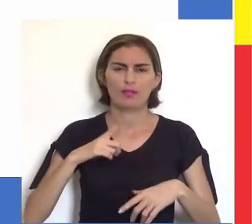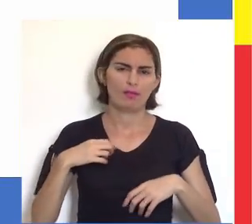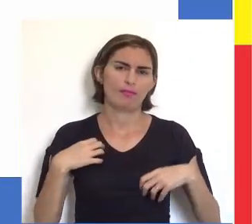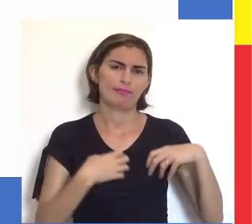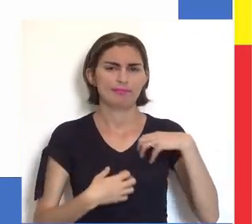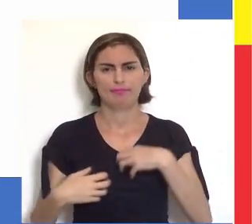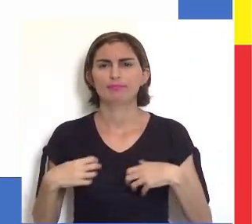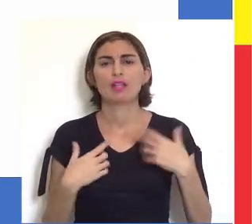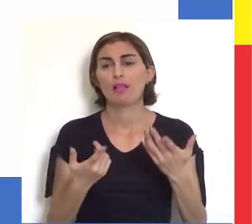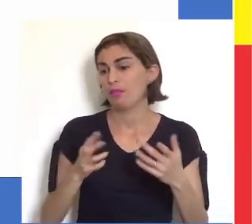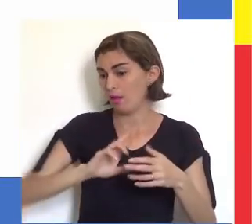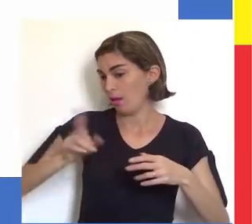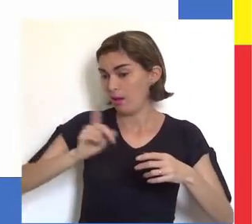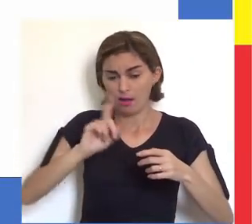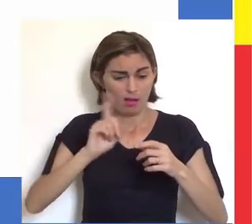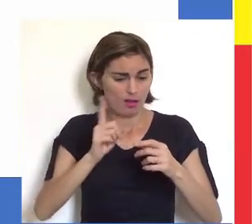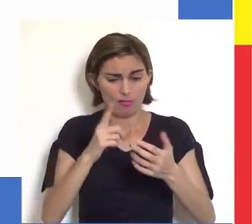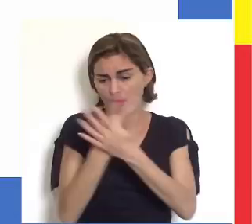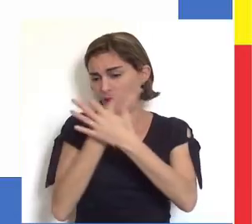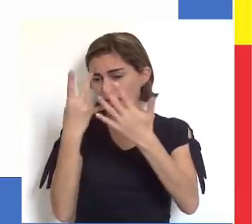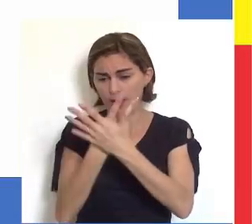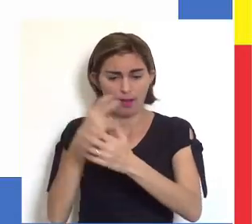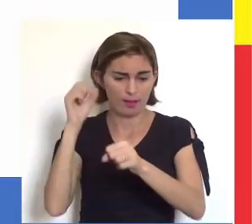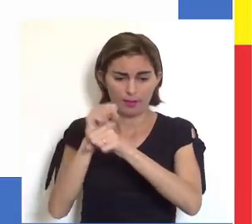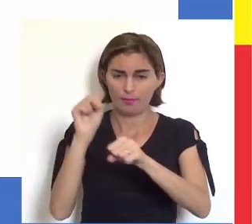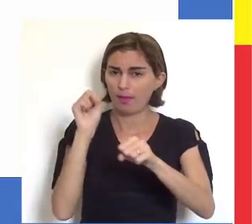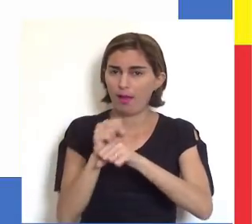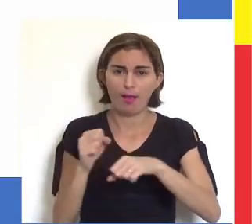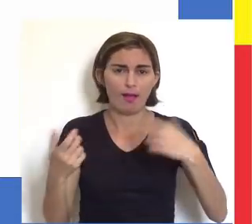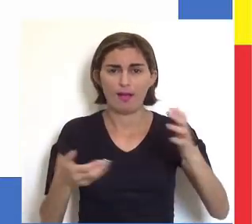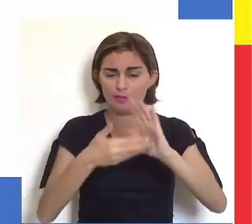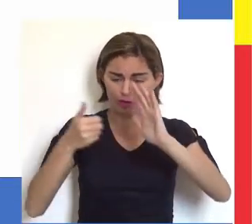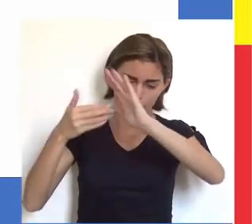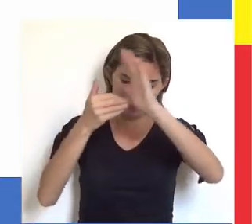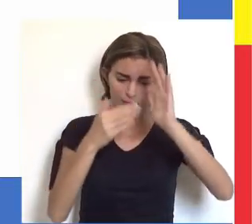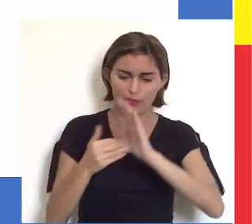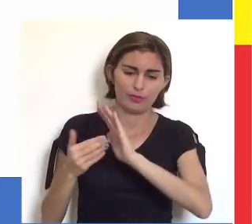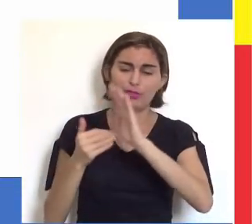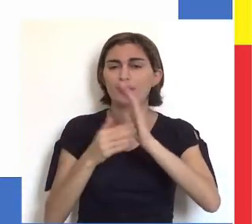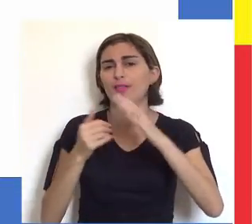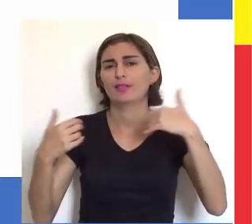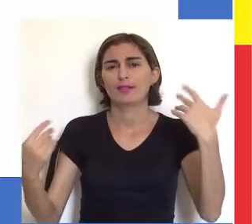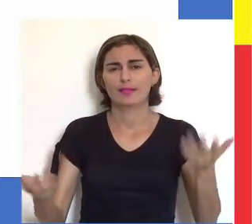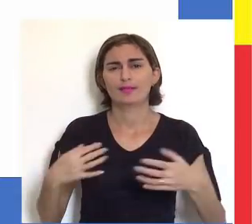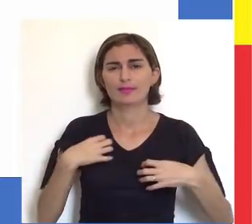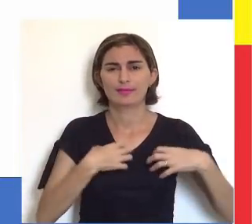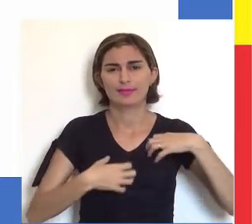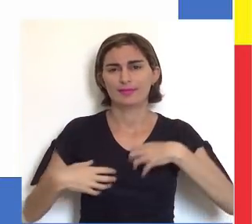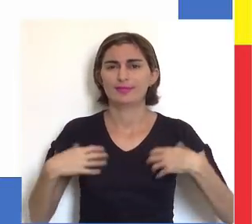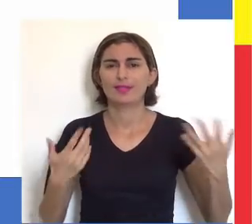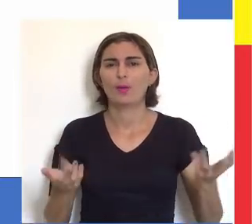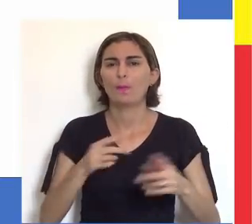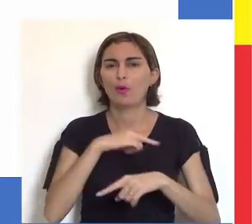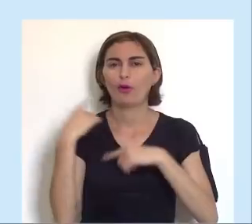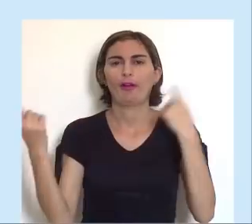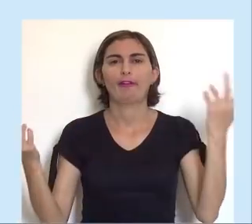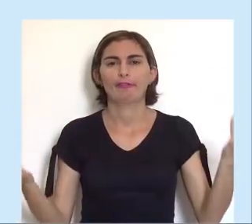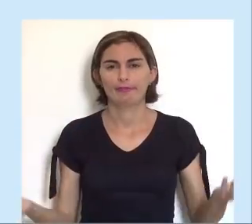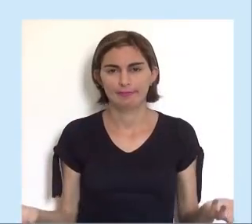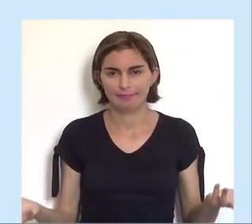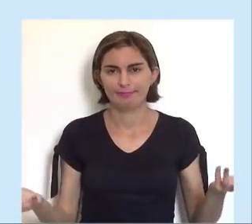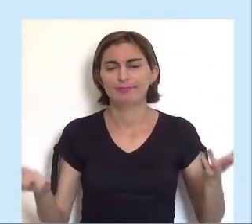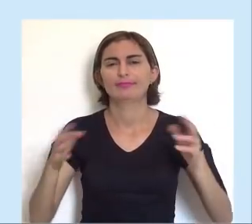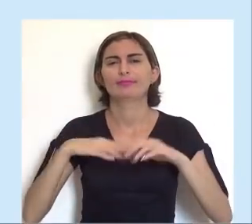reações, não tá errado, para pelo amor de Deus, tira isso daqui, tira, meu Deus, morreu.